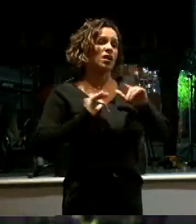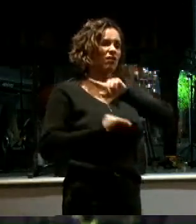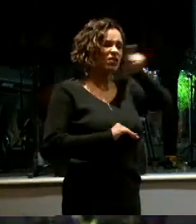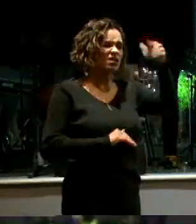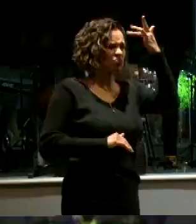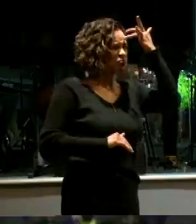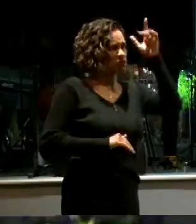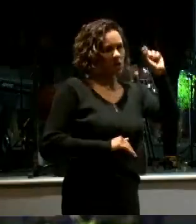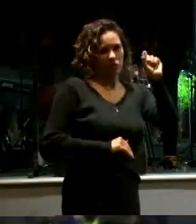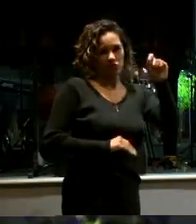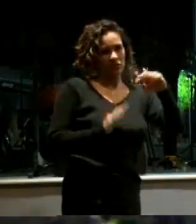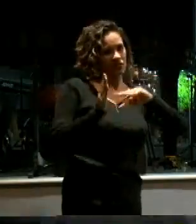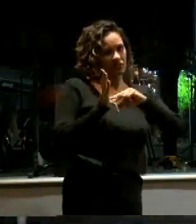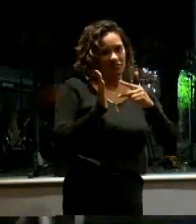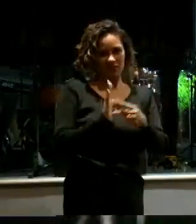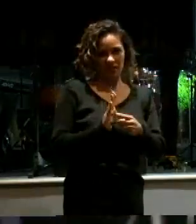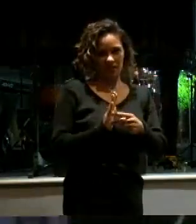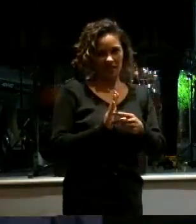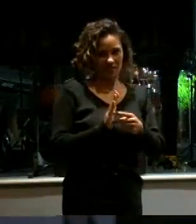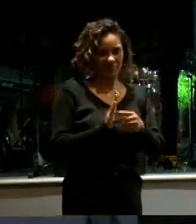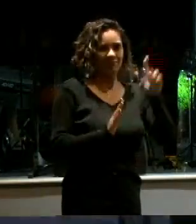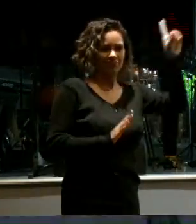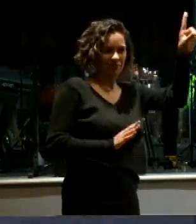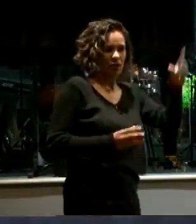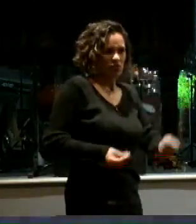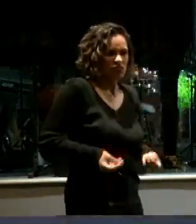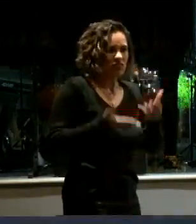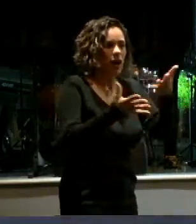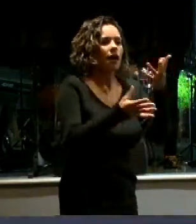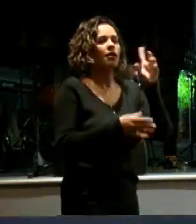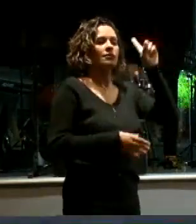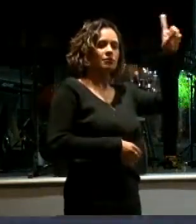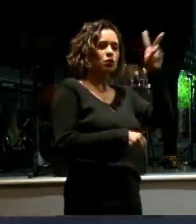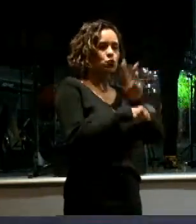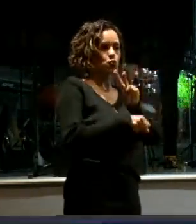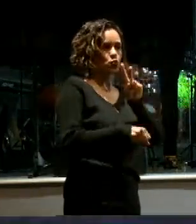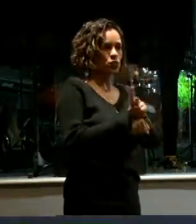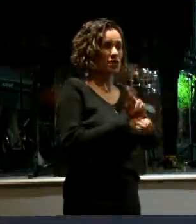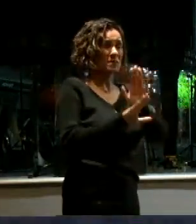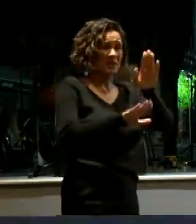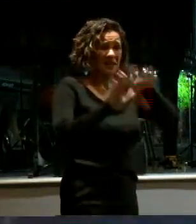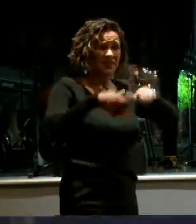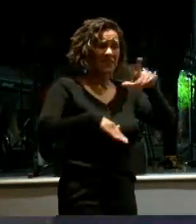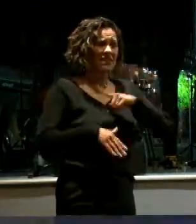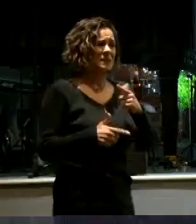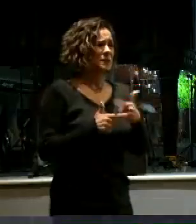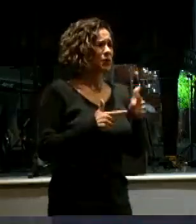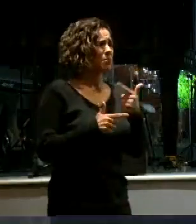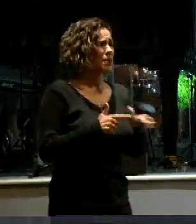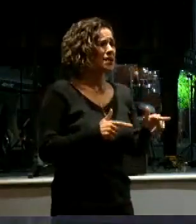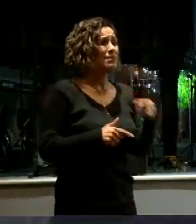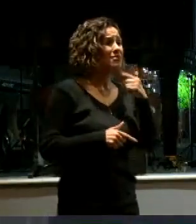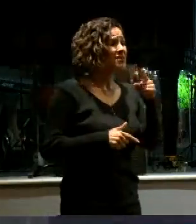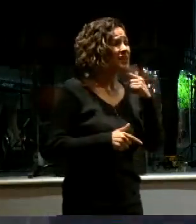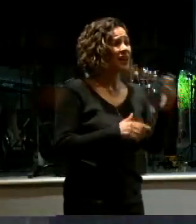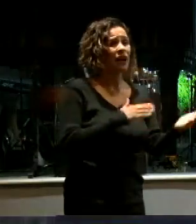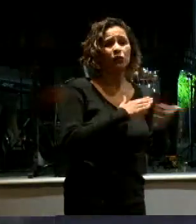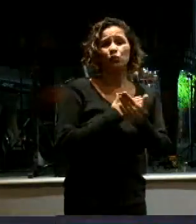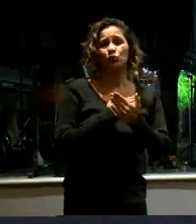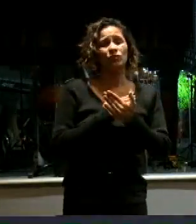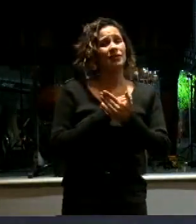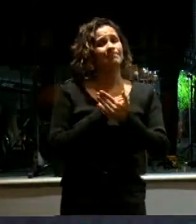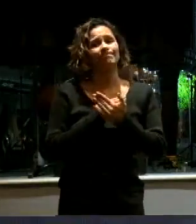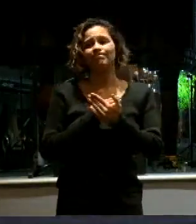Mas quando você passa por uma situação que ninguém pode resolver o seu problema, e você clama pela provisão, Deus vai